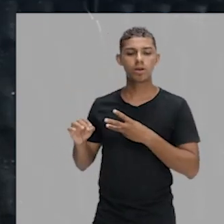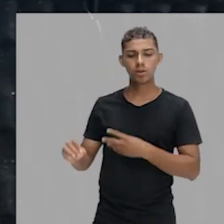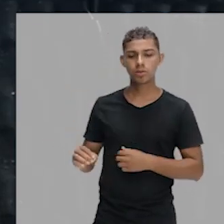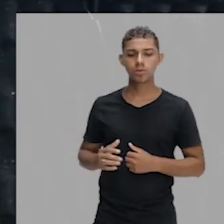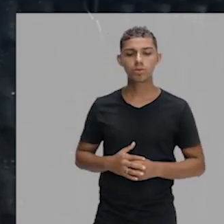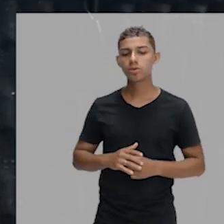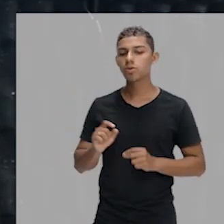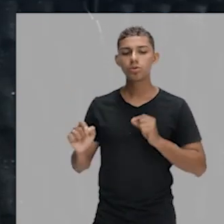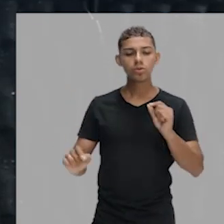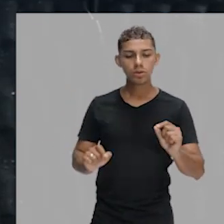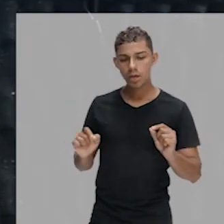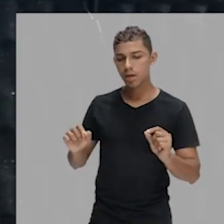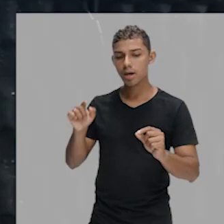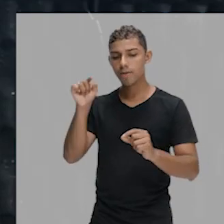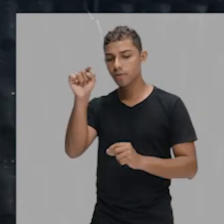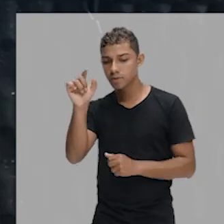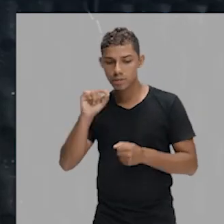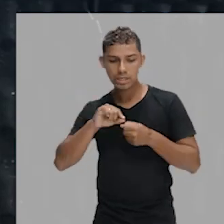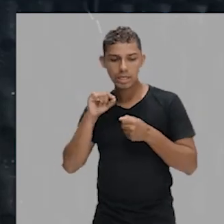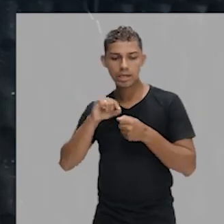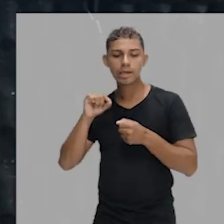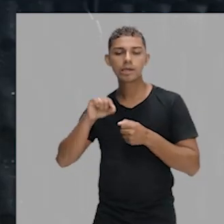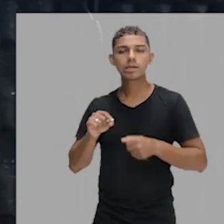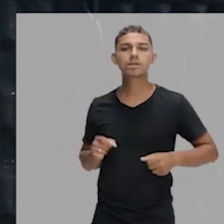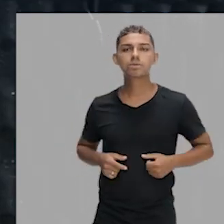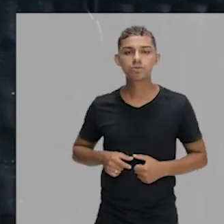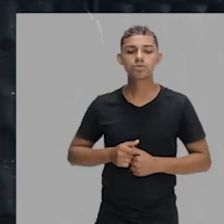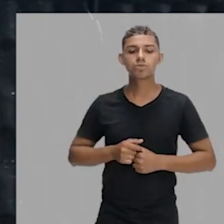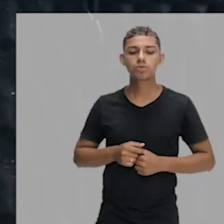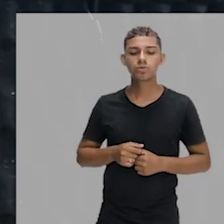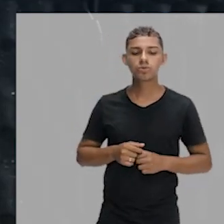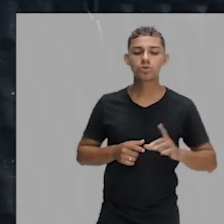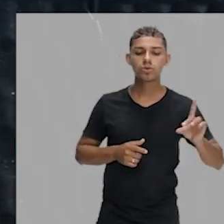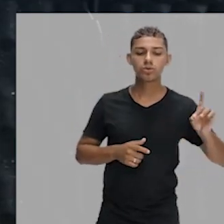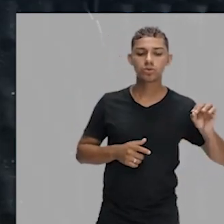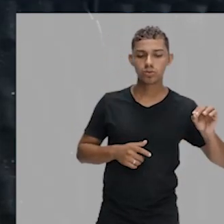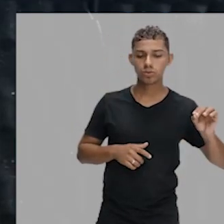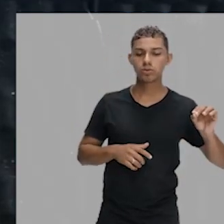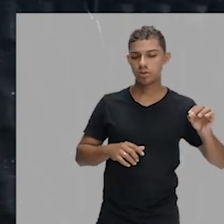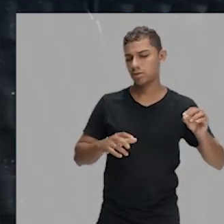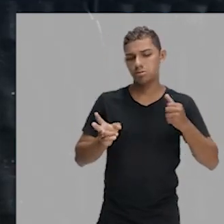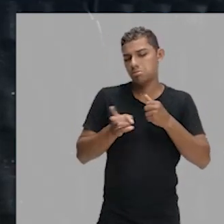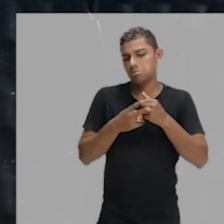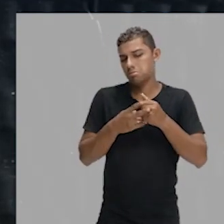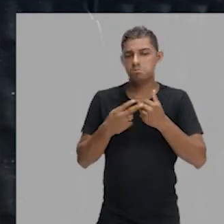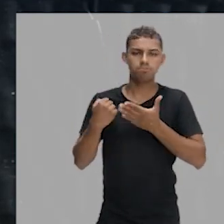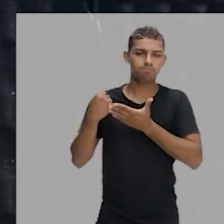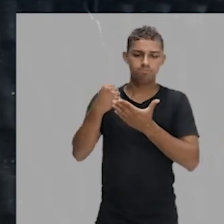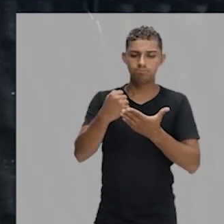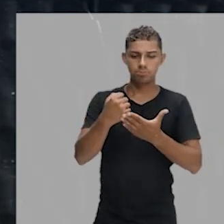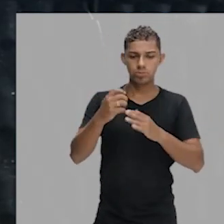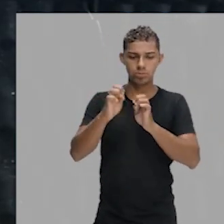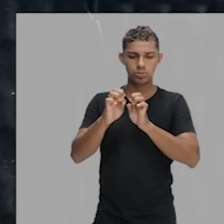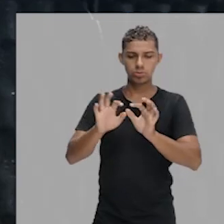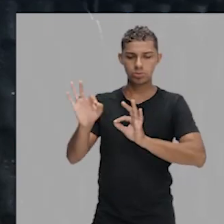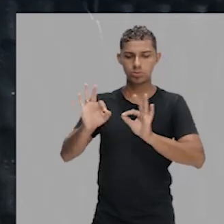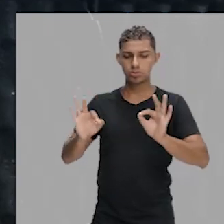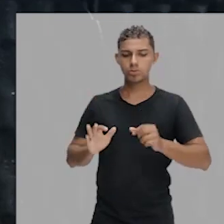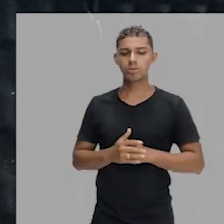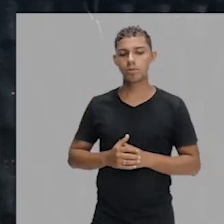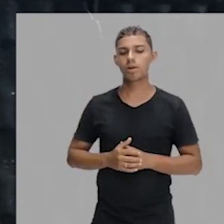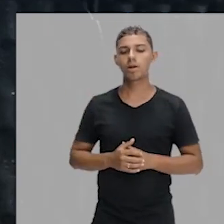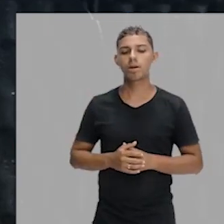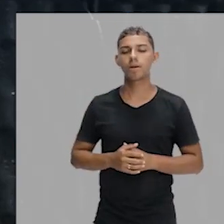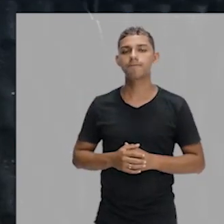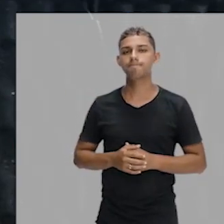você faz? O verbo fazer em inglês. O do primeiro é só o verbo auxiliar que está estruturando a pergunta.